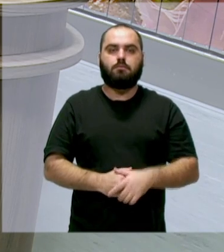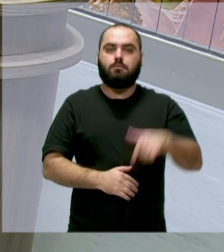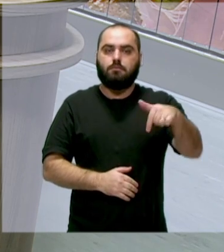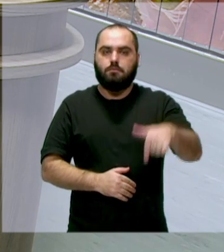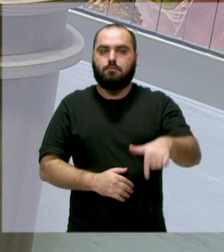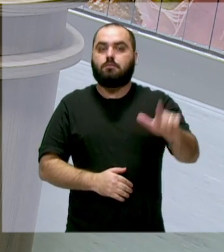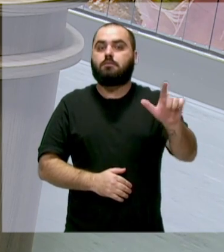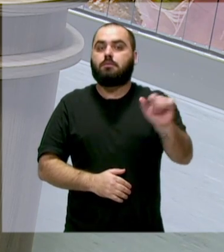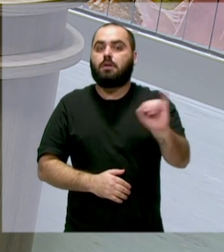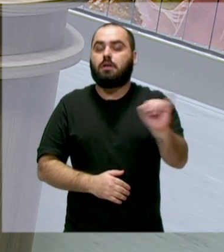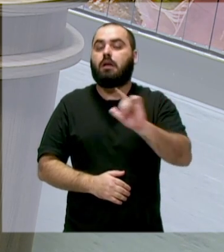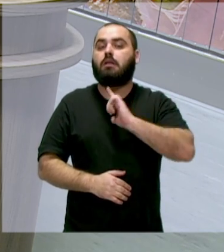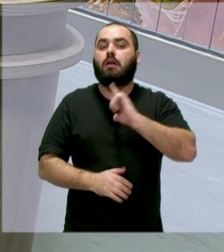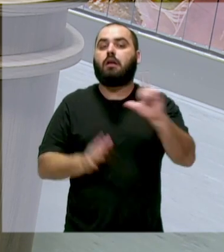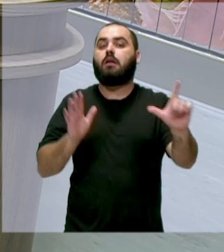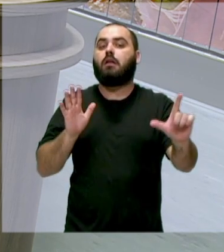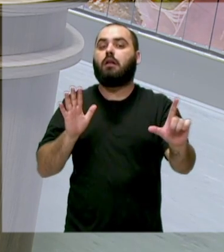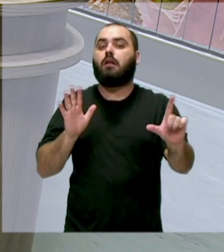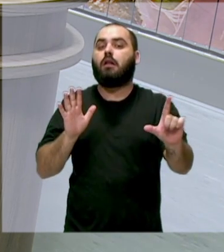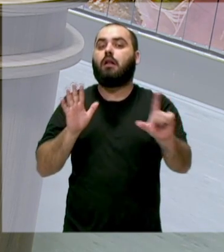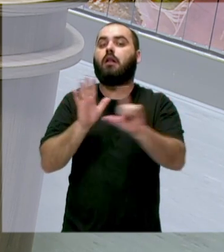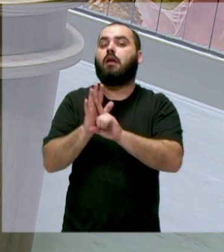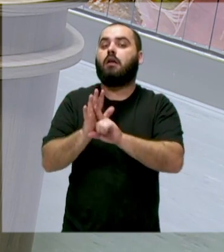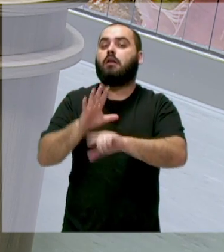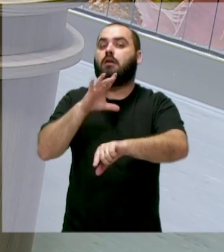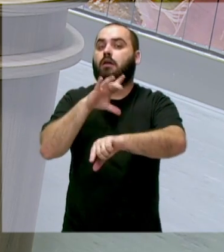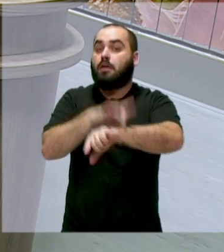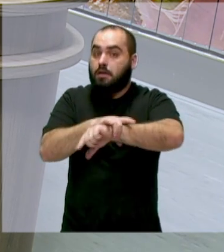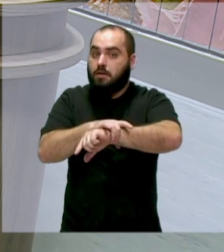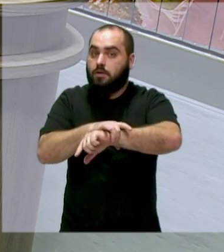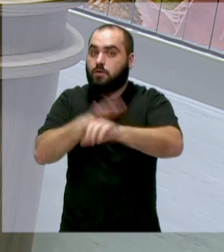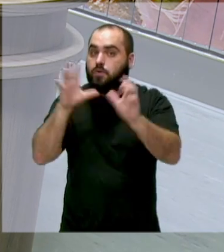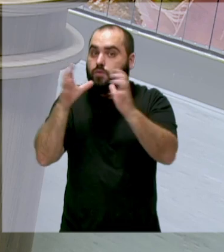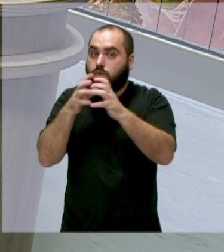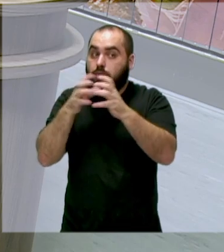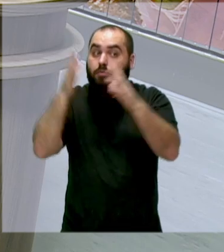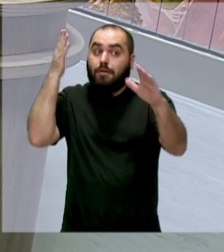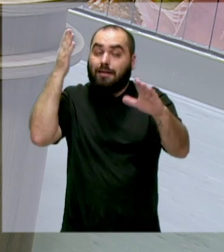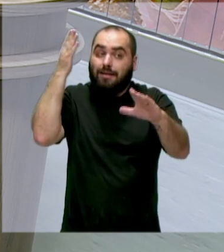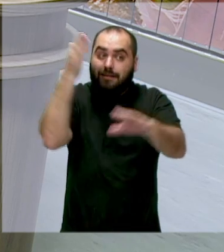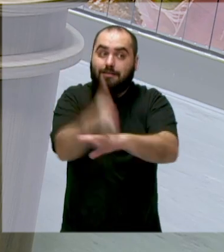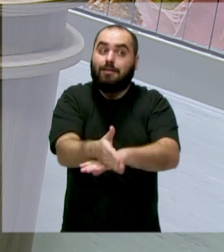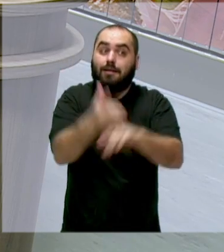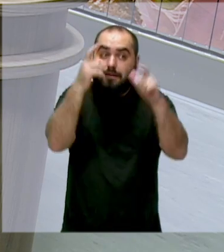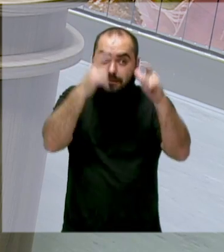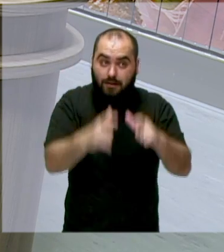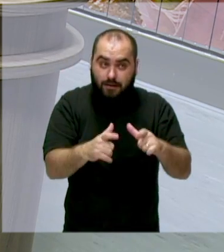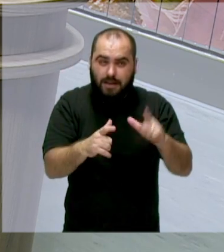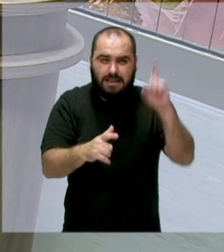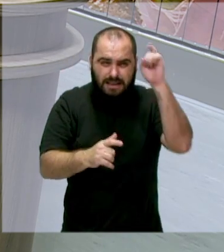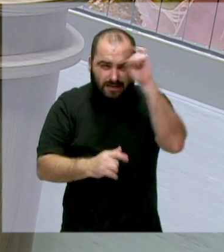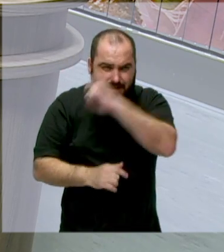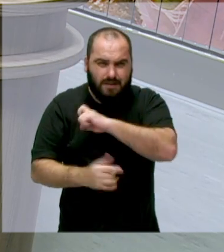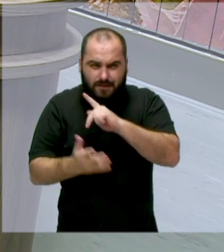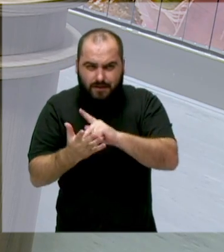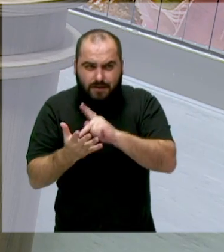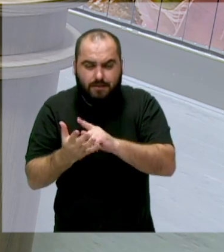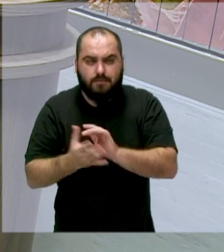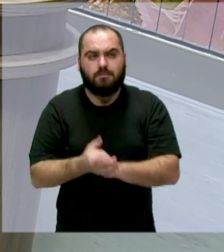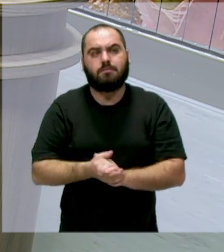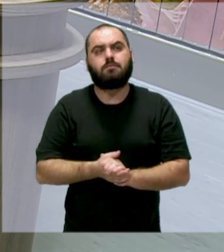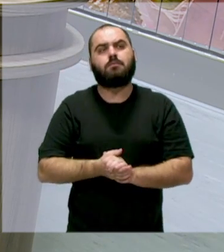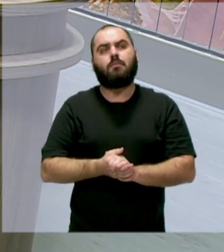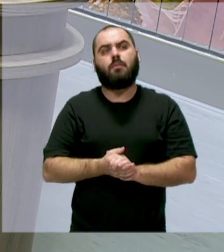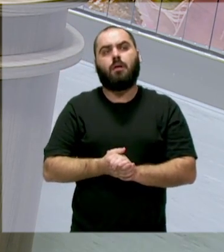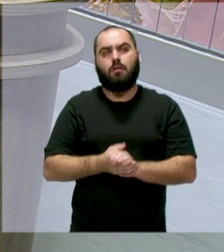leis que asseguram as equipes a entrarem em locais que são mais difíceis. Como é que está essa questão?